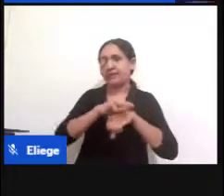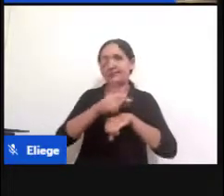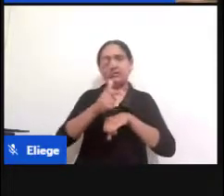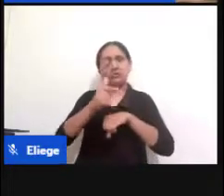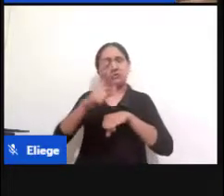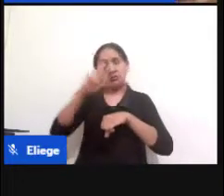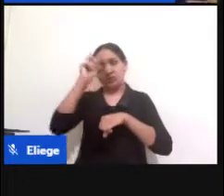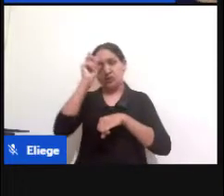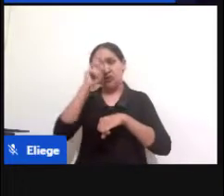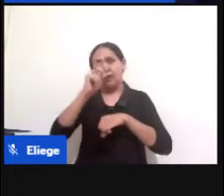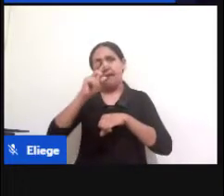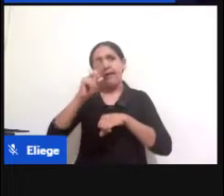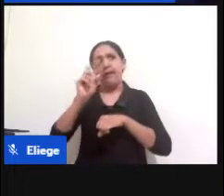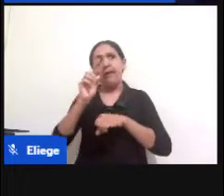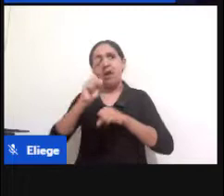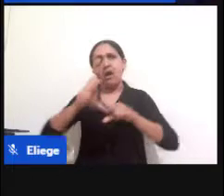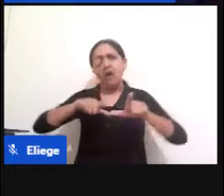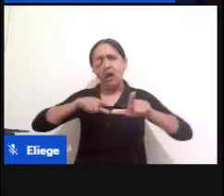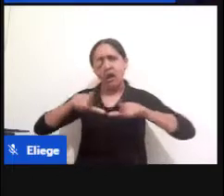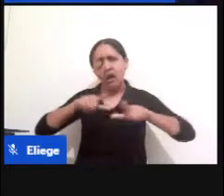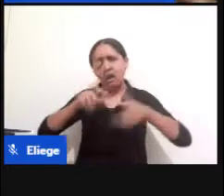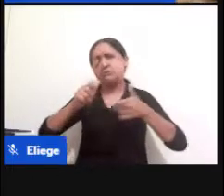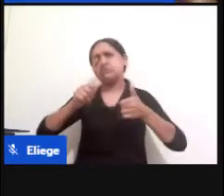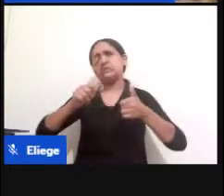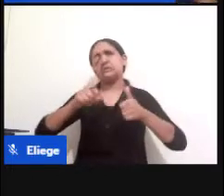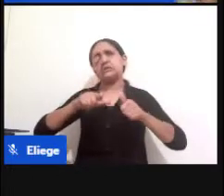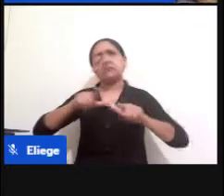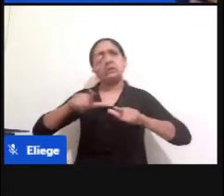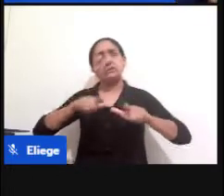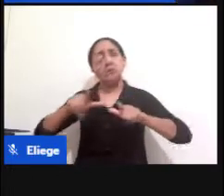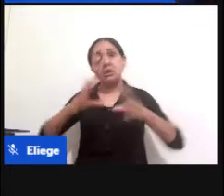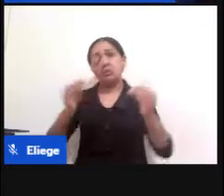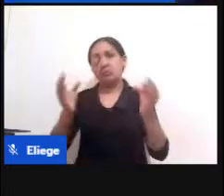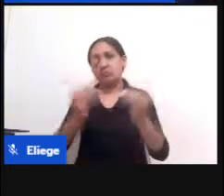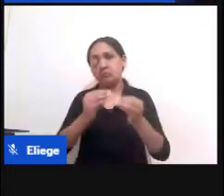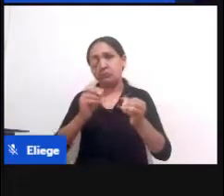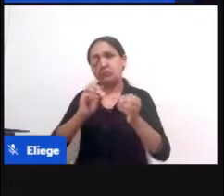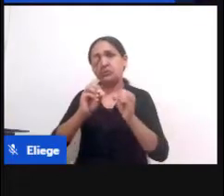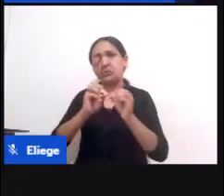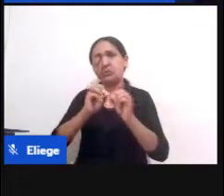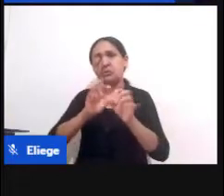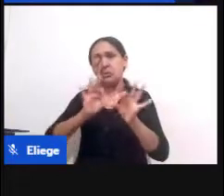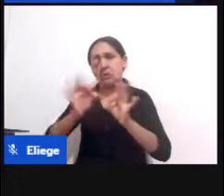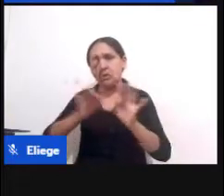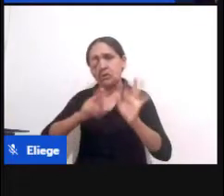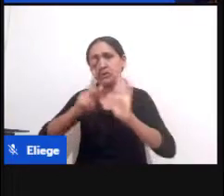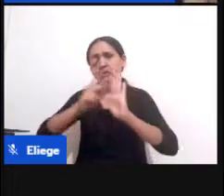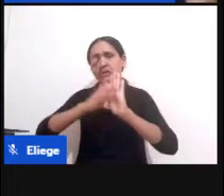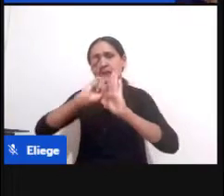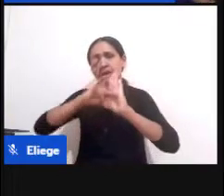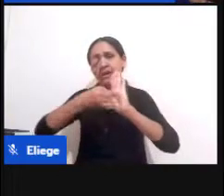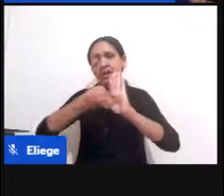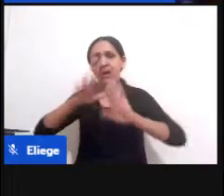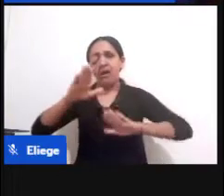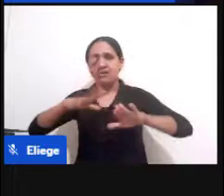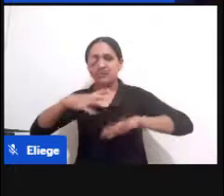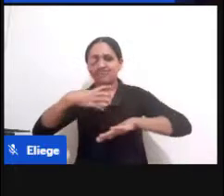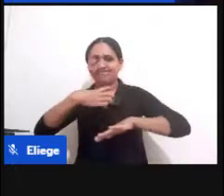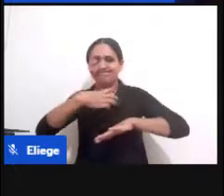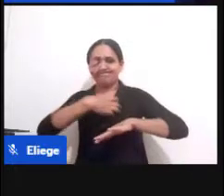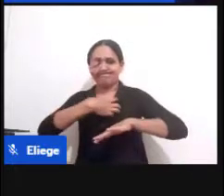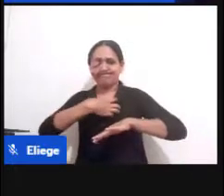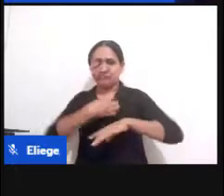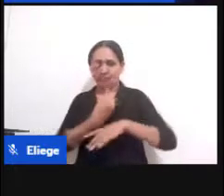fazendo seu planejamento em casa, às vezes, muitas das vezes, se sentindo sozinho, porque não entendia